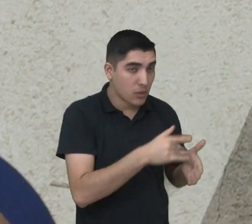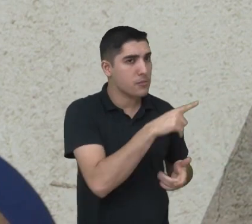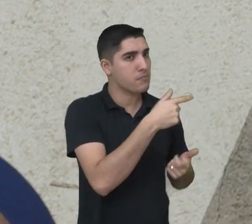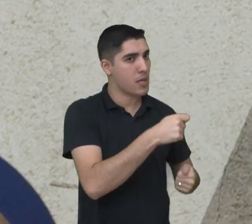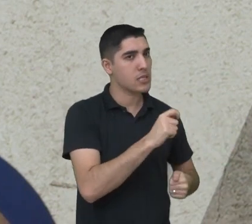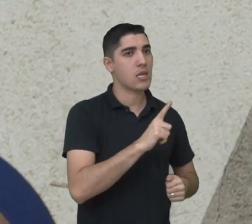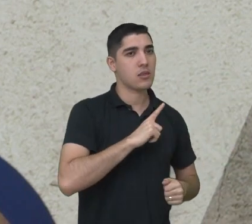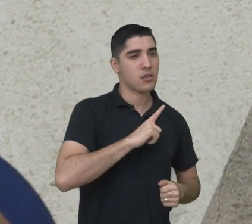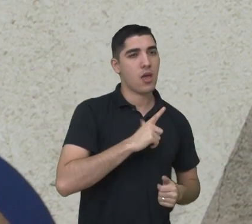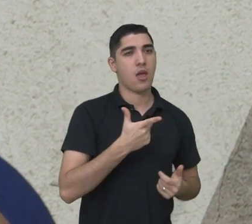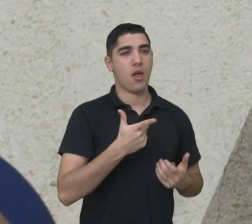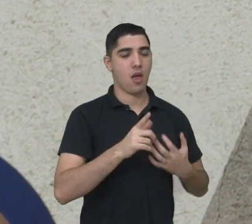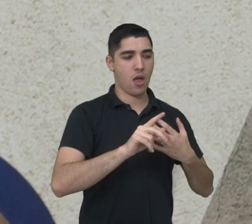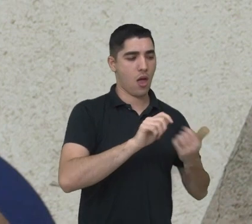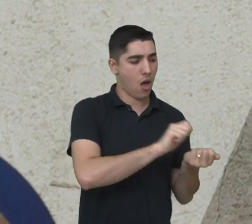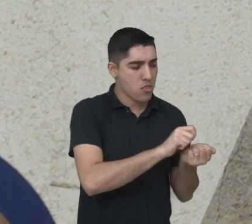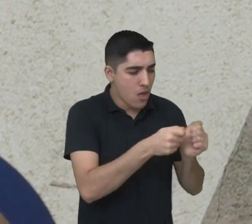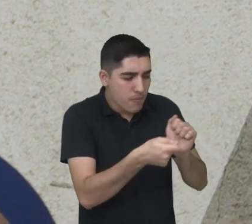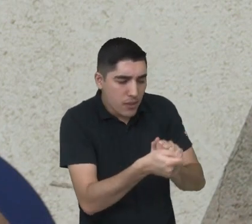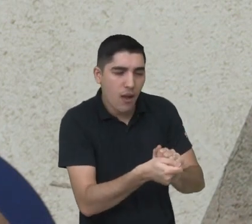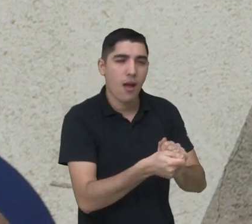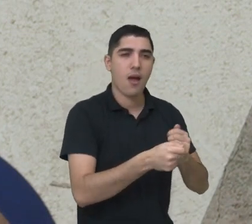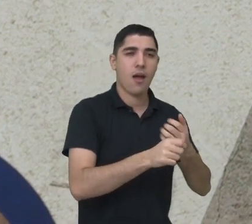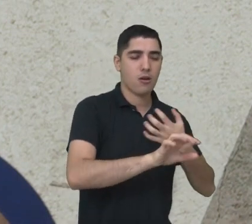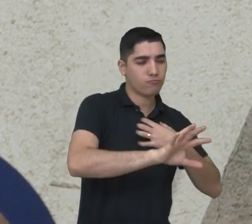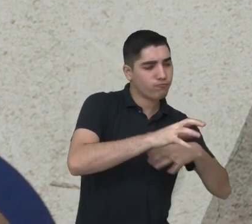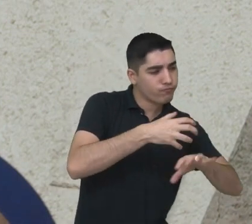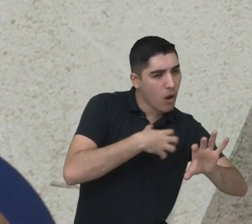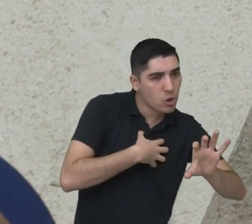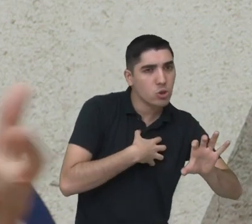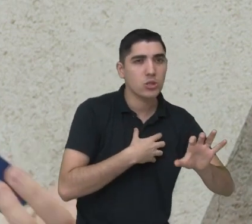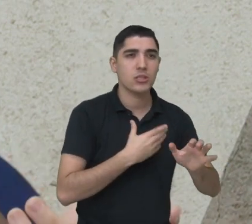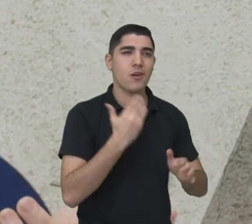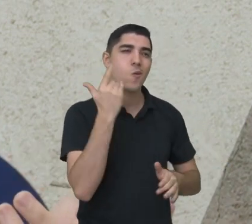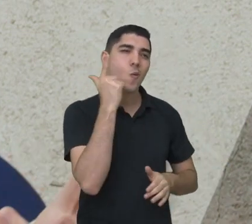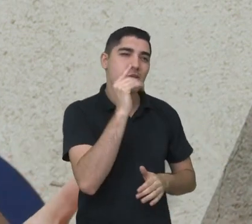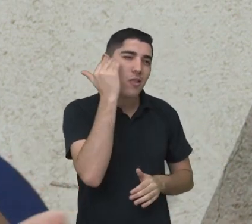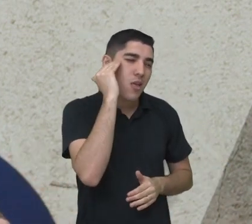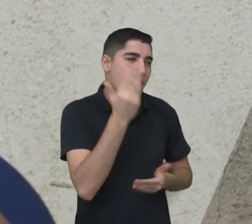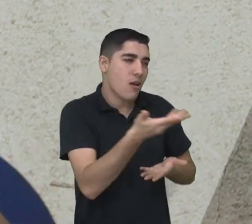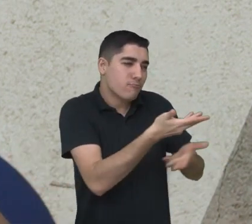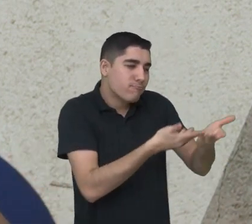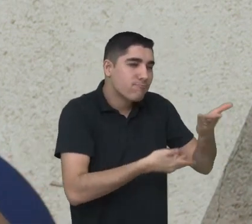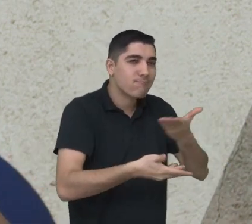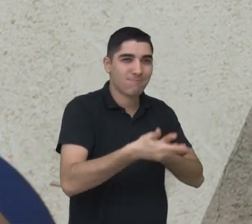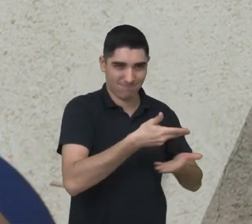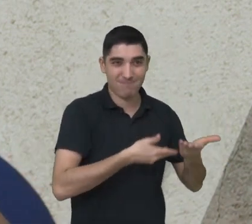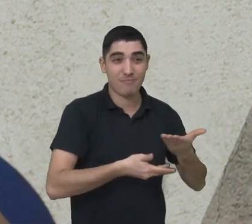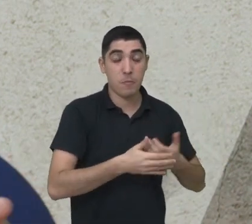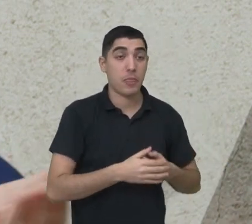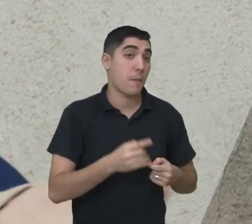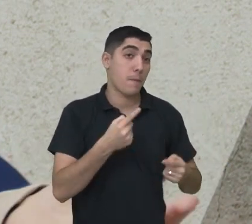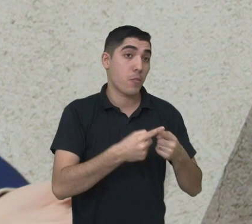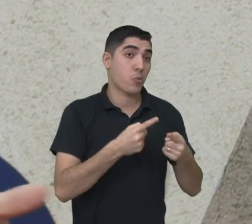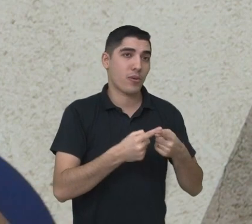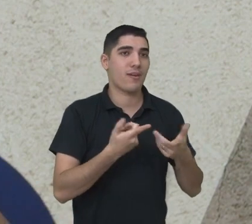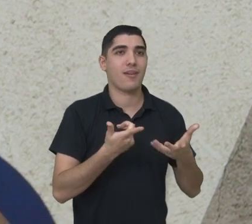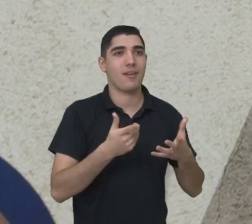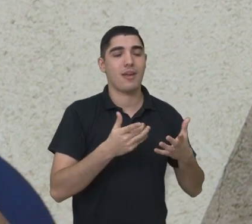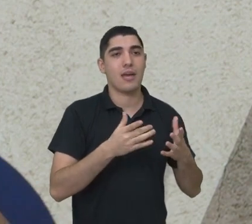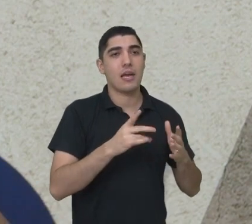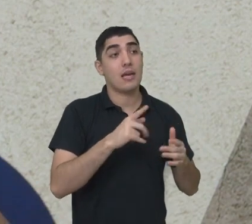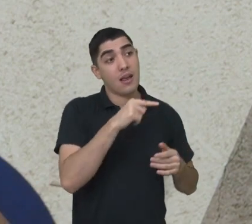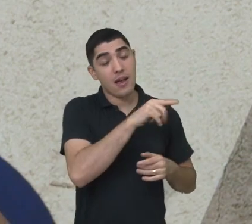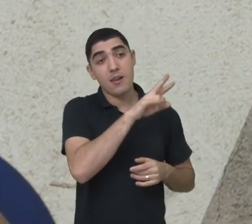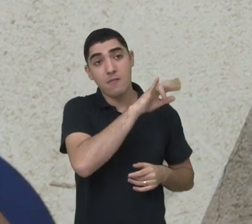formação dele é muito grande, muito grande. Então, toda essa questão, né, de todas essas que ele vai cursar ao longo